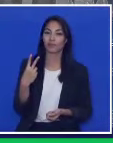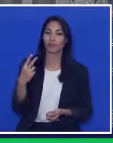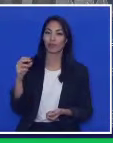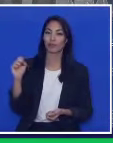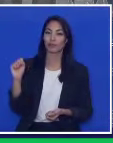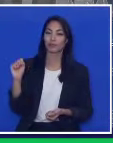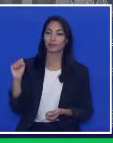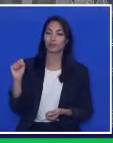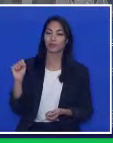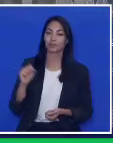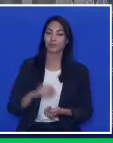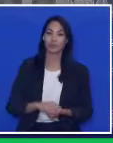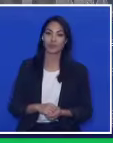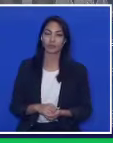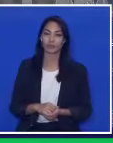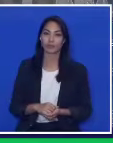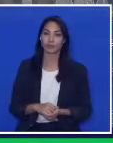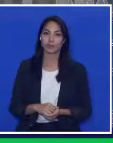28.